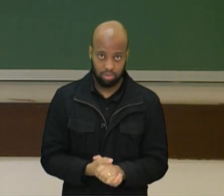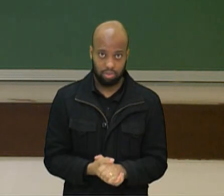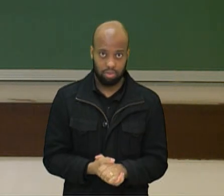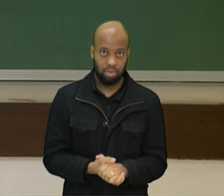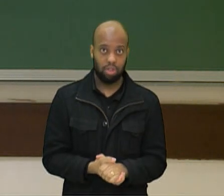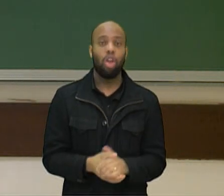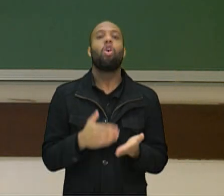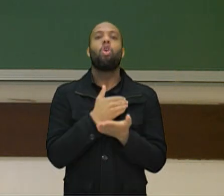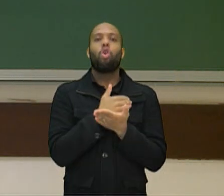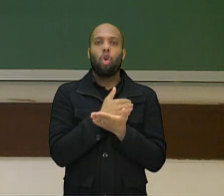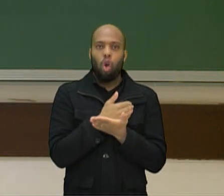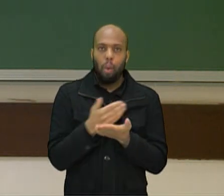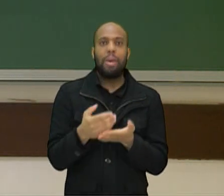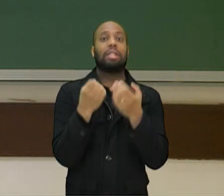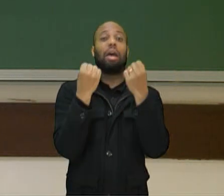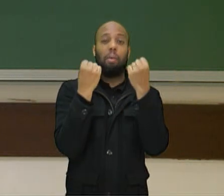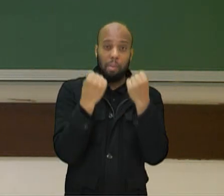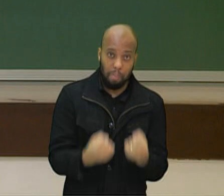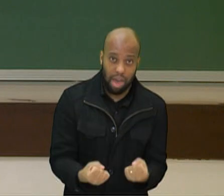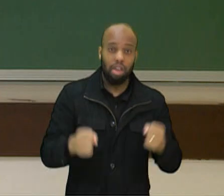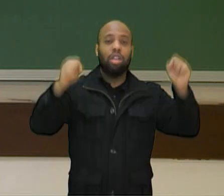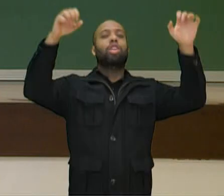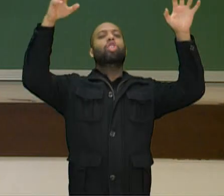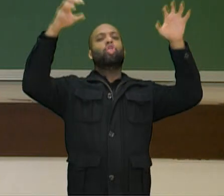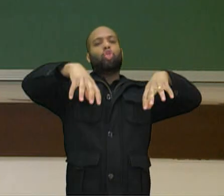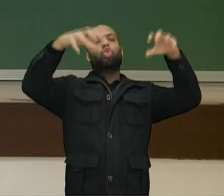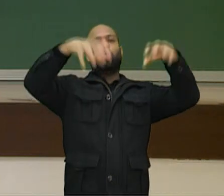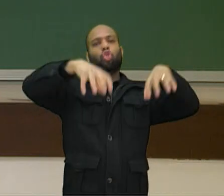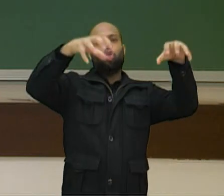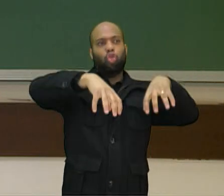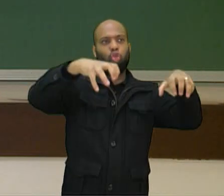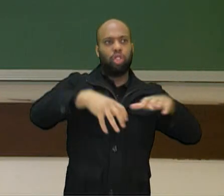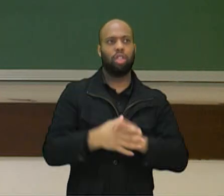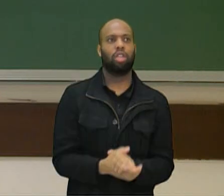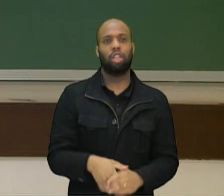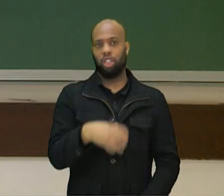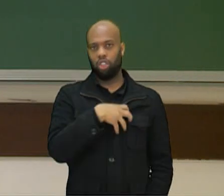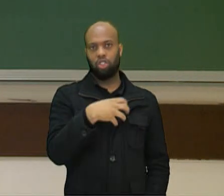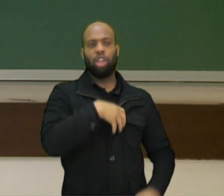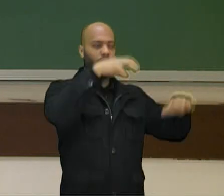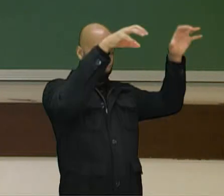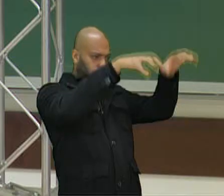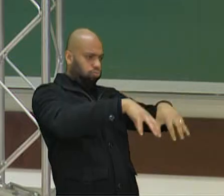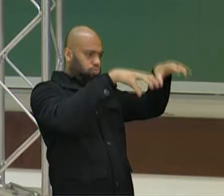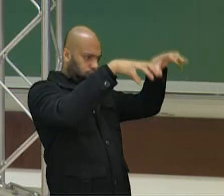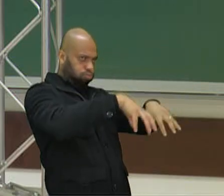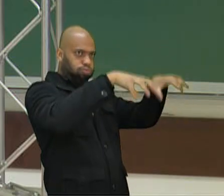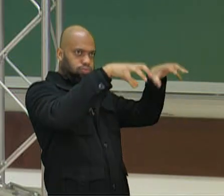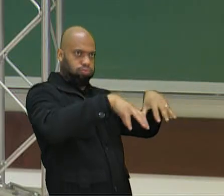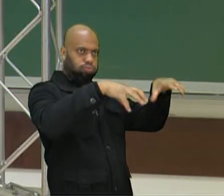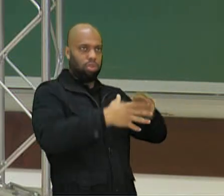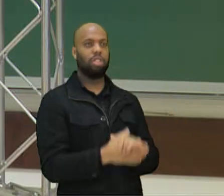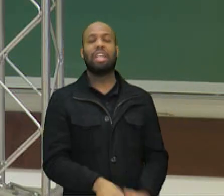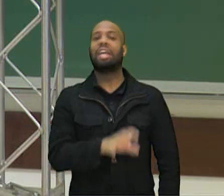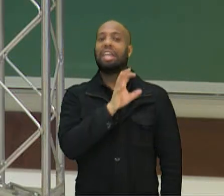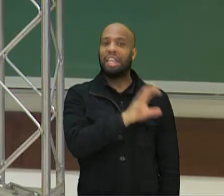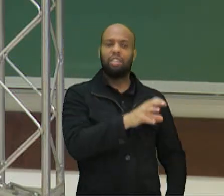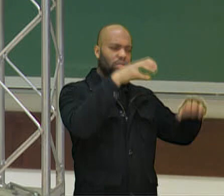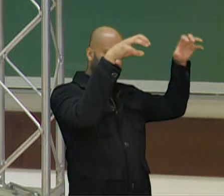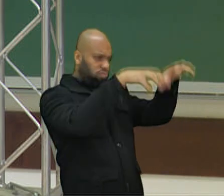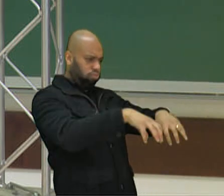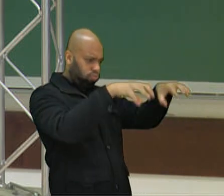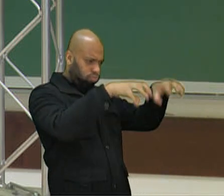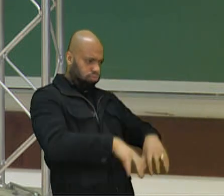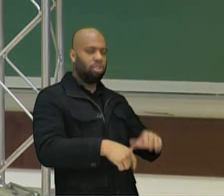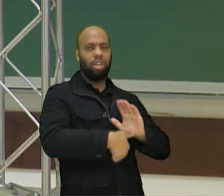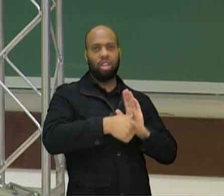As gotículas de água que estão ali presentes acabam caindo em forma de precipitação. E essa precipitação, conforme